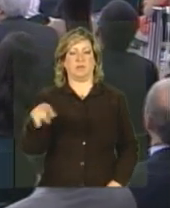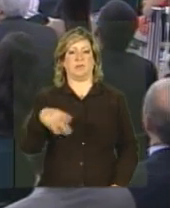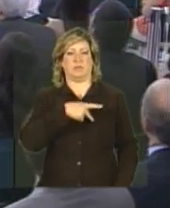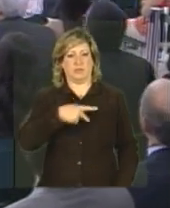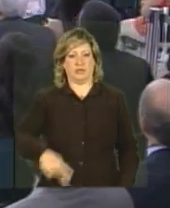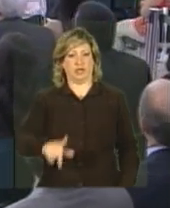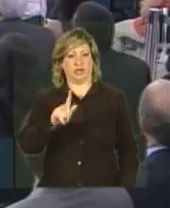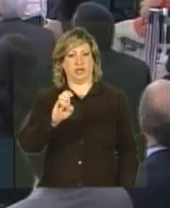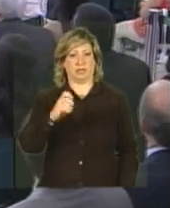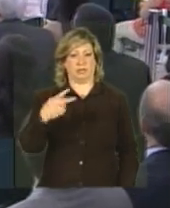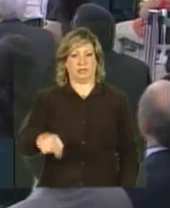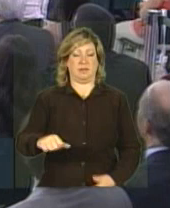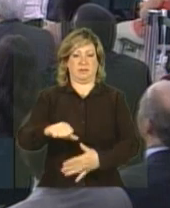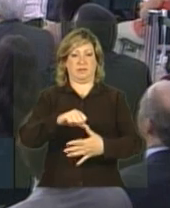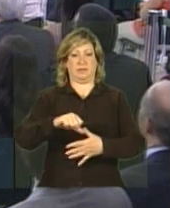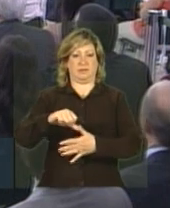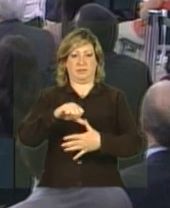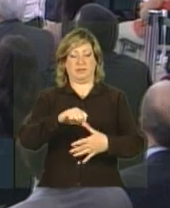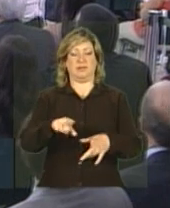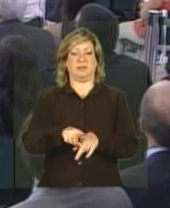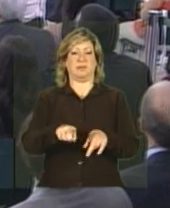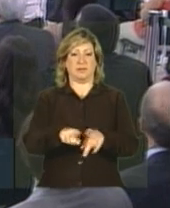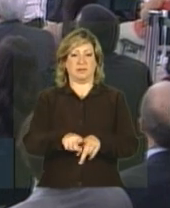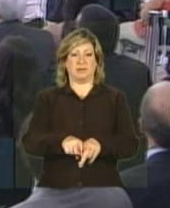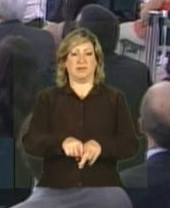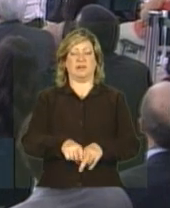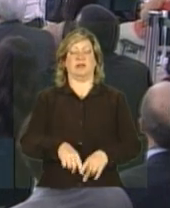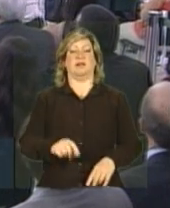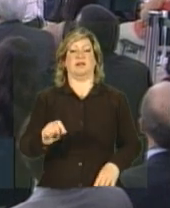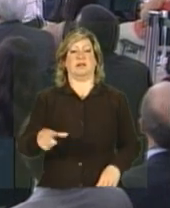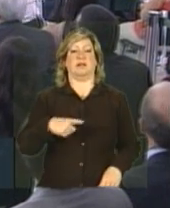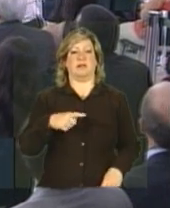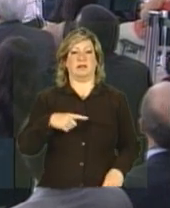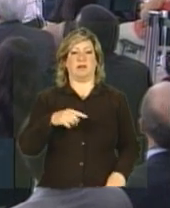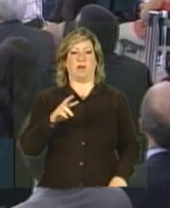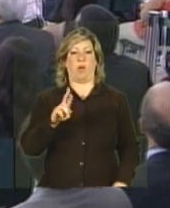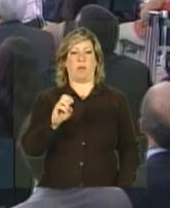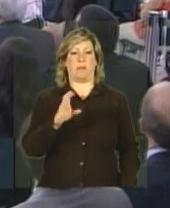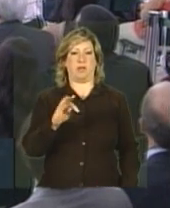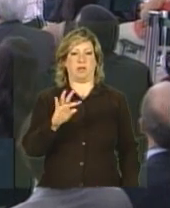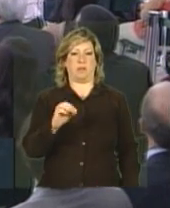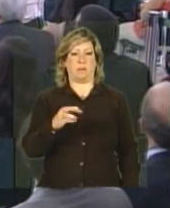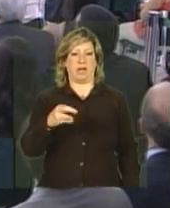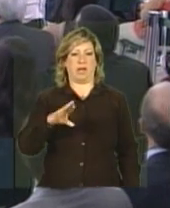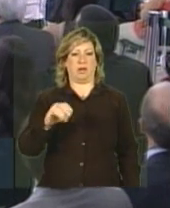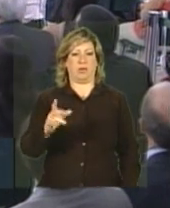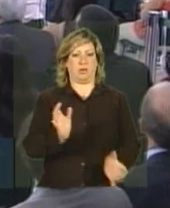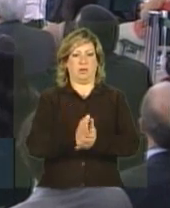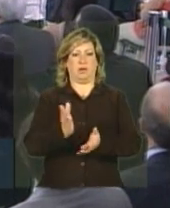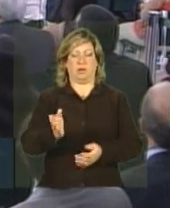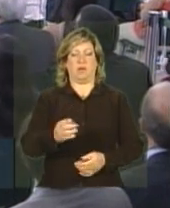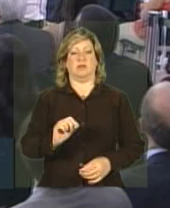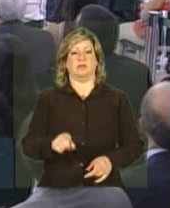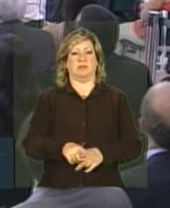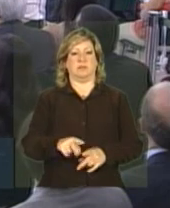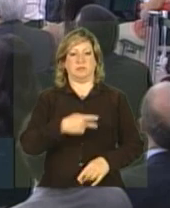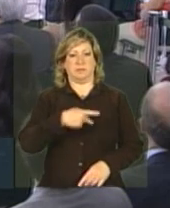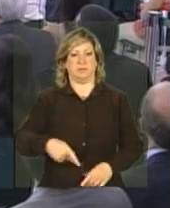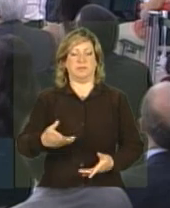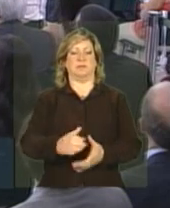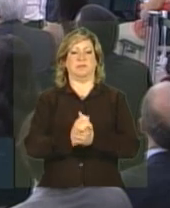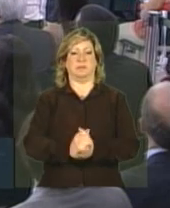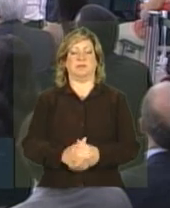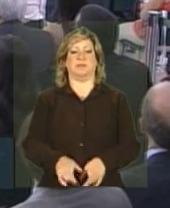presidente da AGL América Latina, e senhor José Roberto Marinho, presidente da Fundação Roberto Marinho. Eu queria começar falando